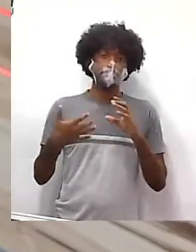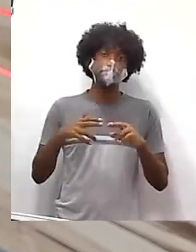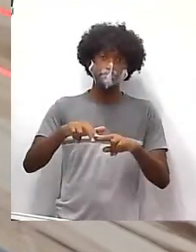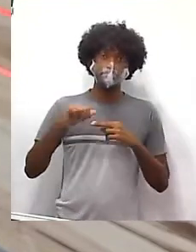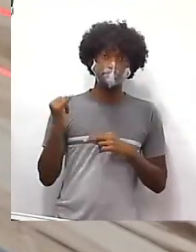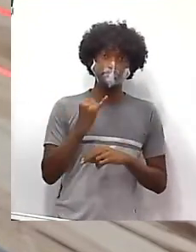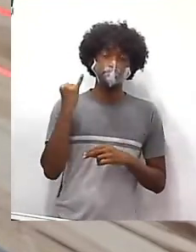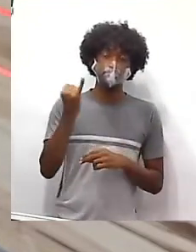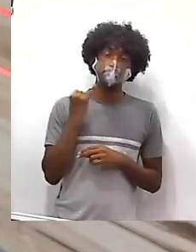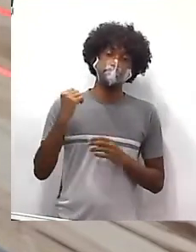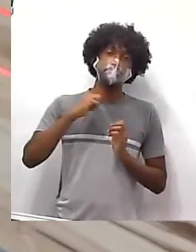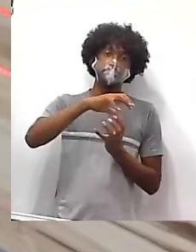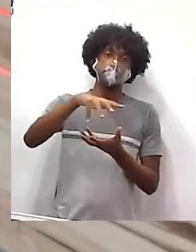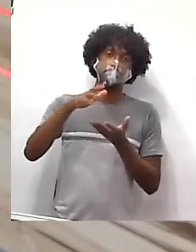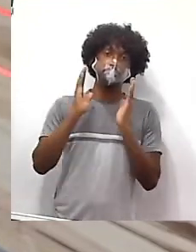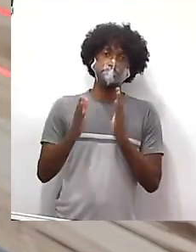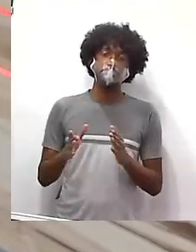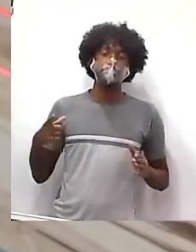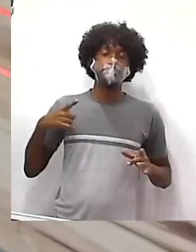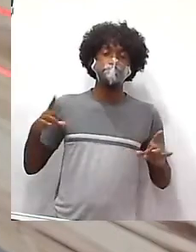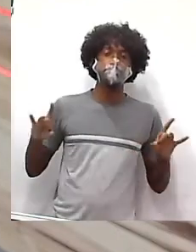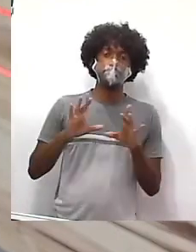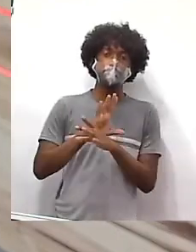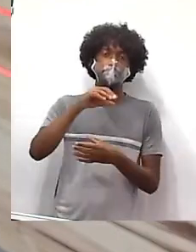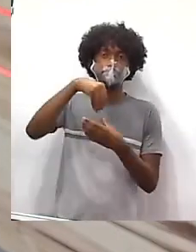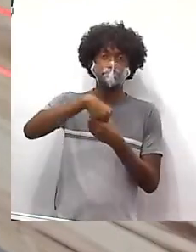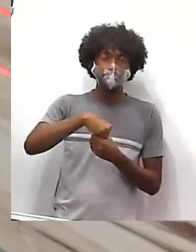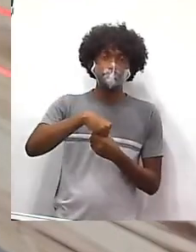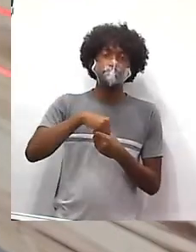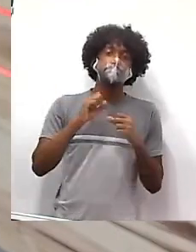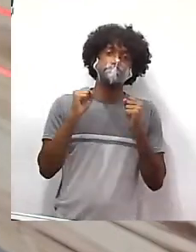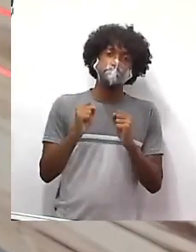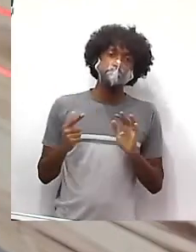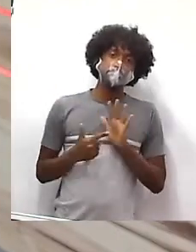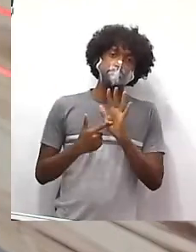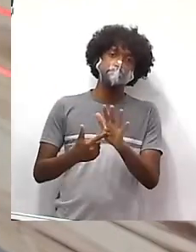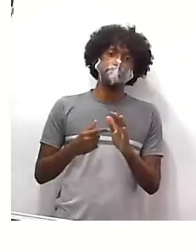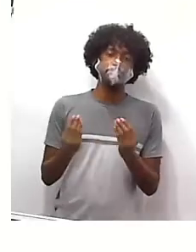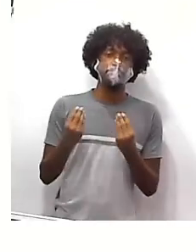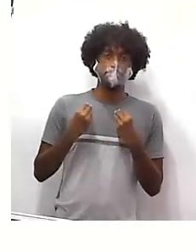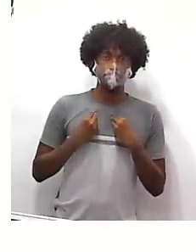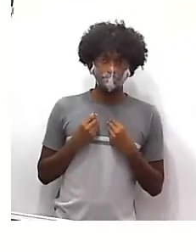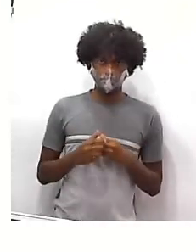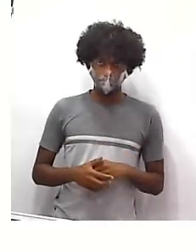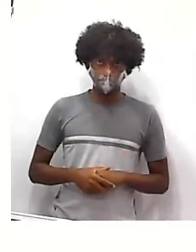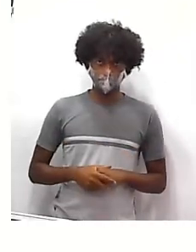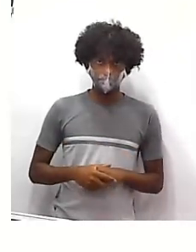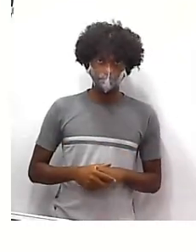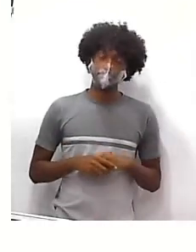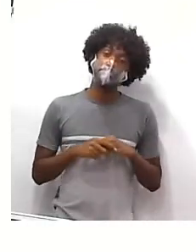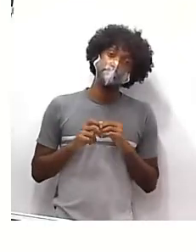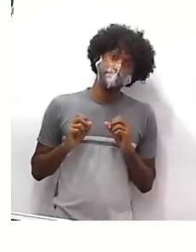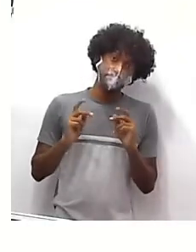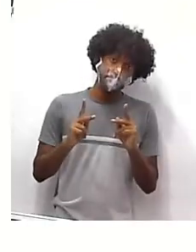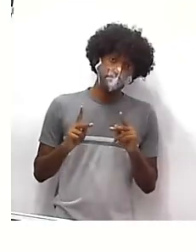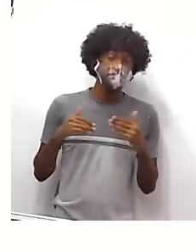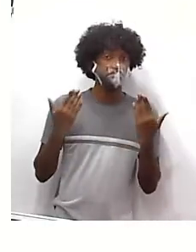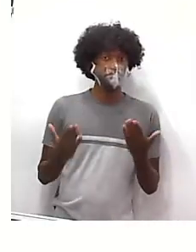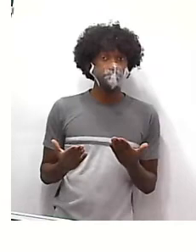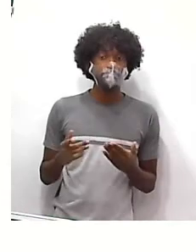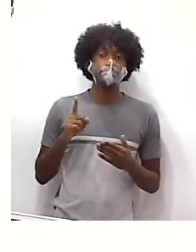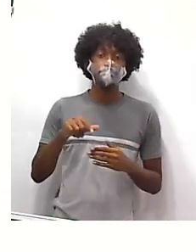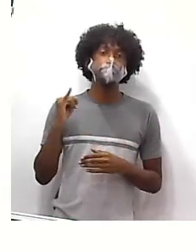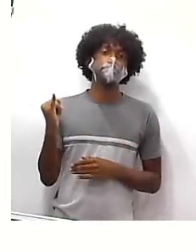importância mundial que a Amazônia ela pode trazer, nos proporcionar, ok? Então, a sua importância,